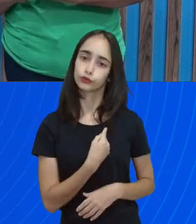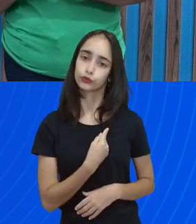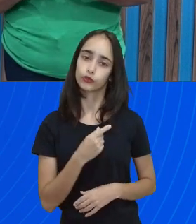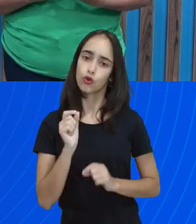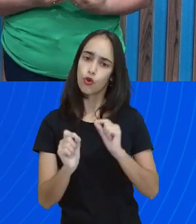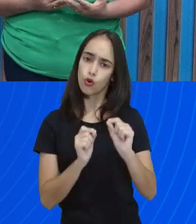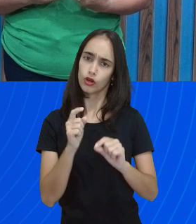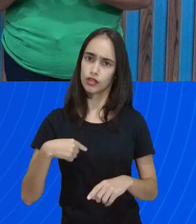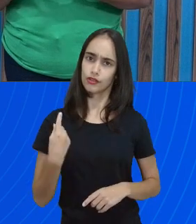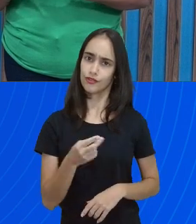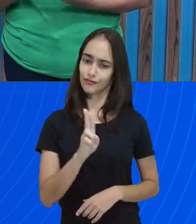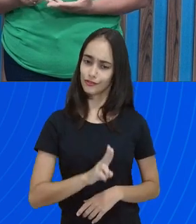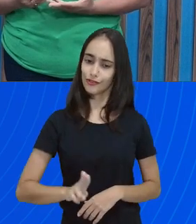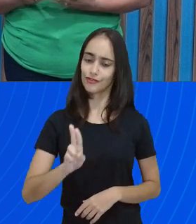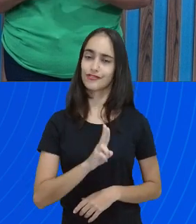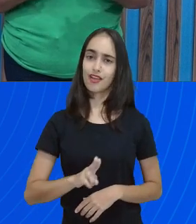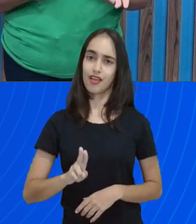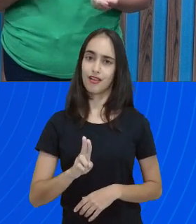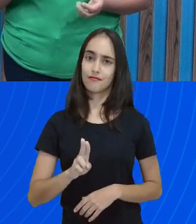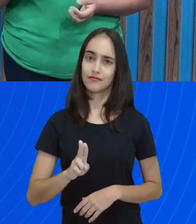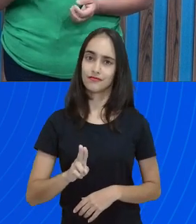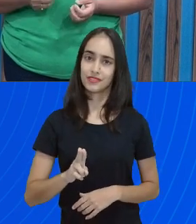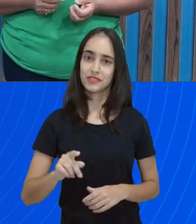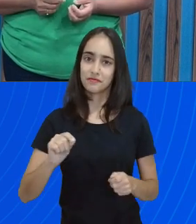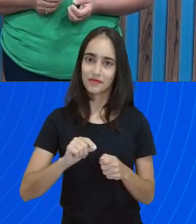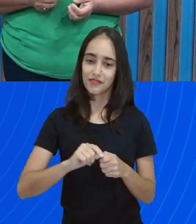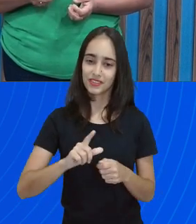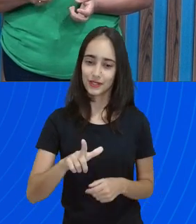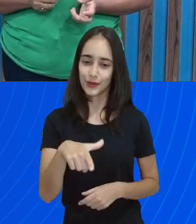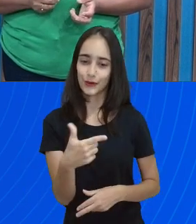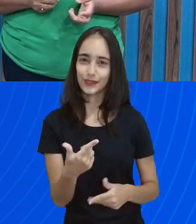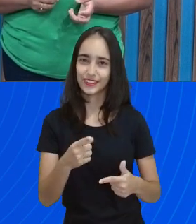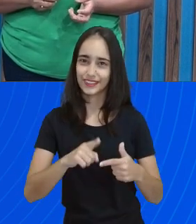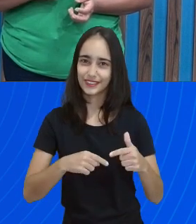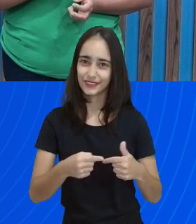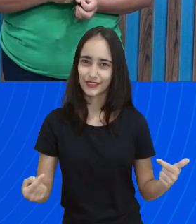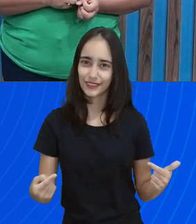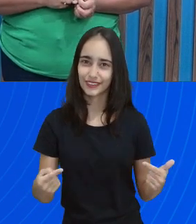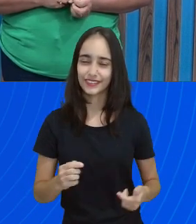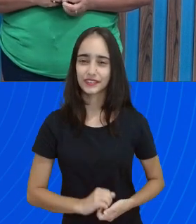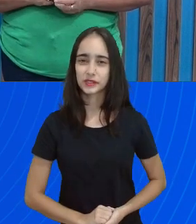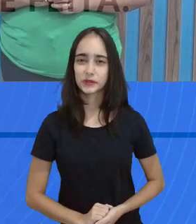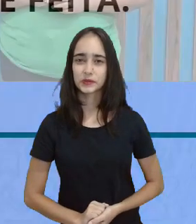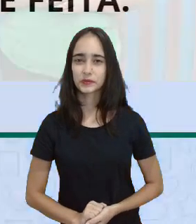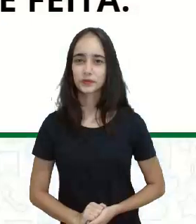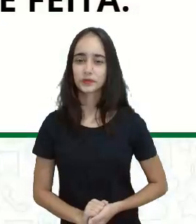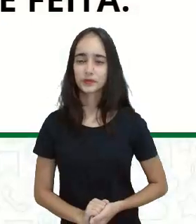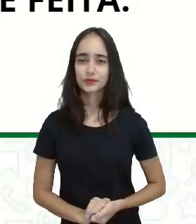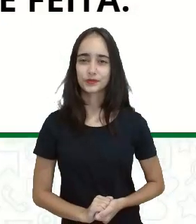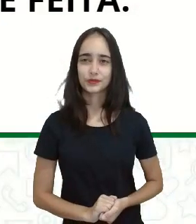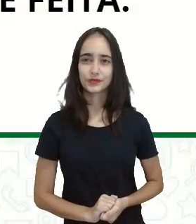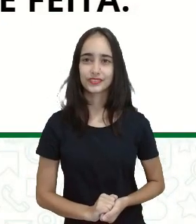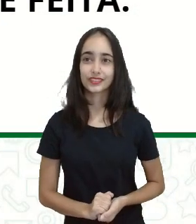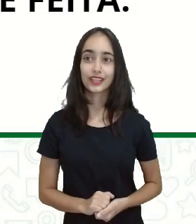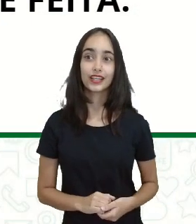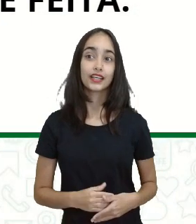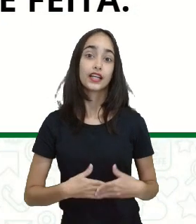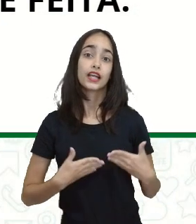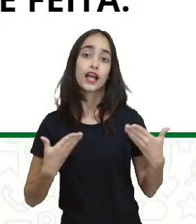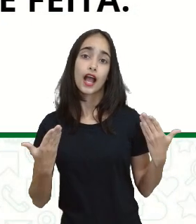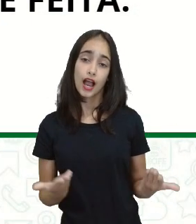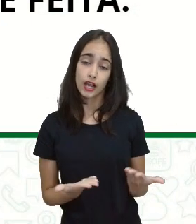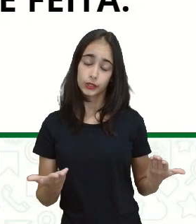fabricar, para construir as coisas. Tema da nossa aula de hoje, né? E aí, a gente sempre